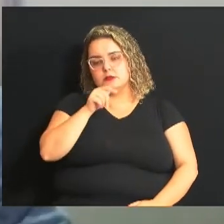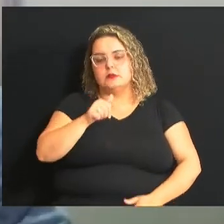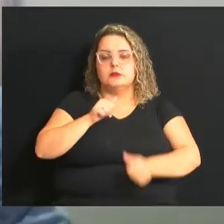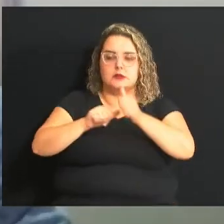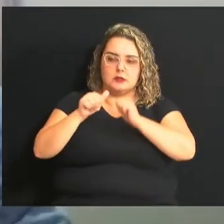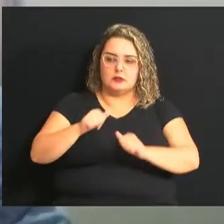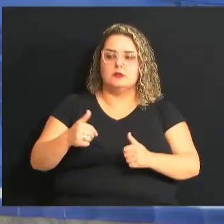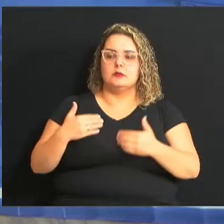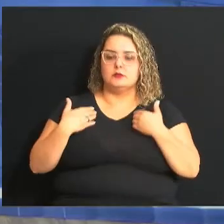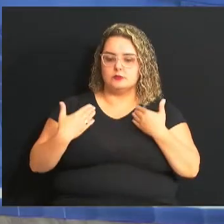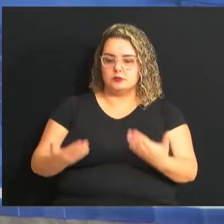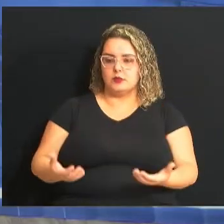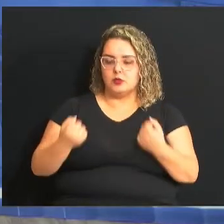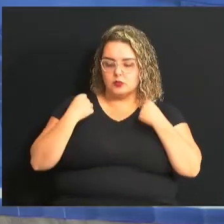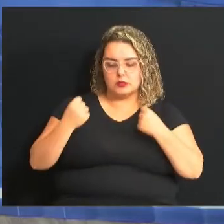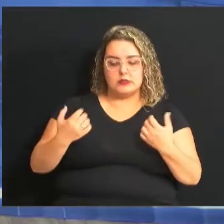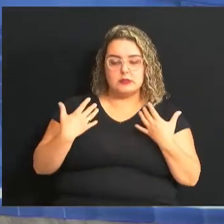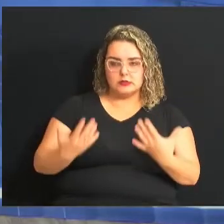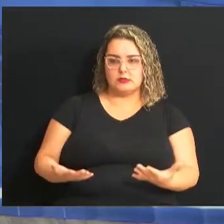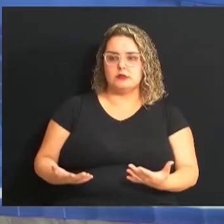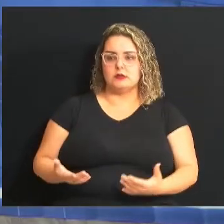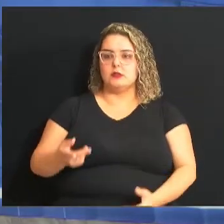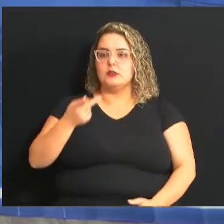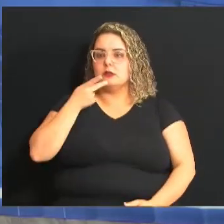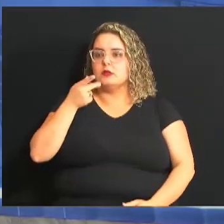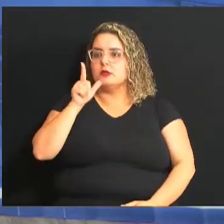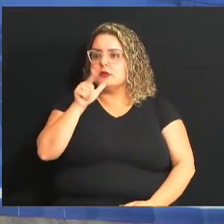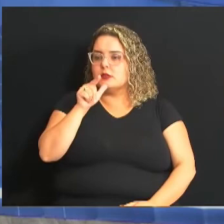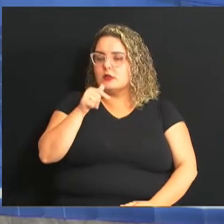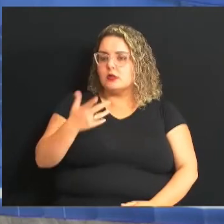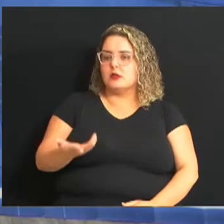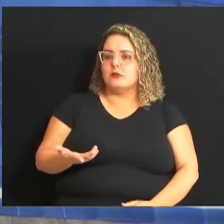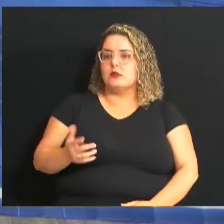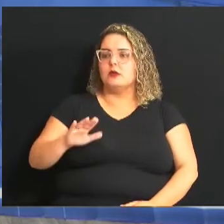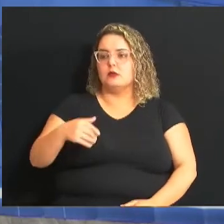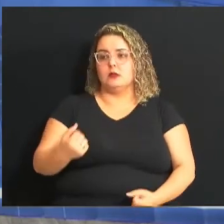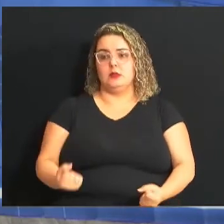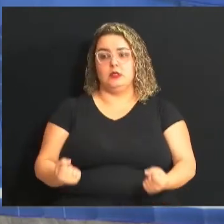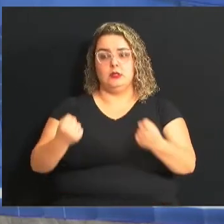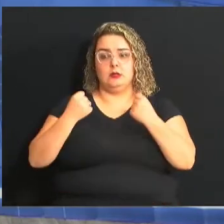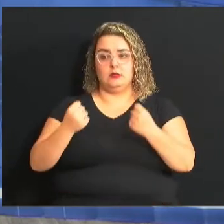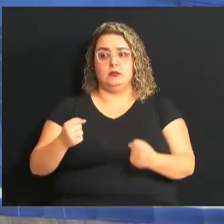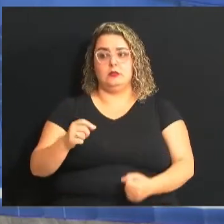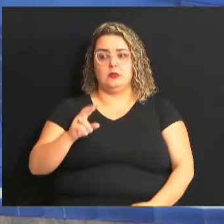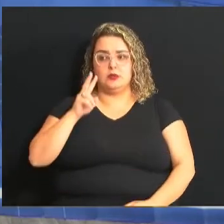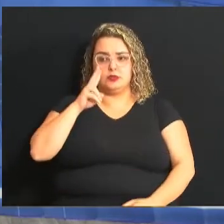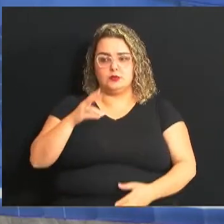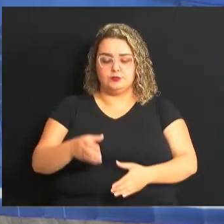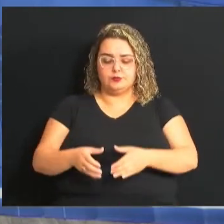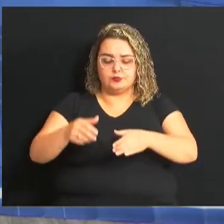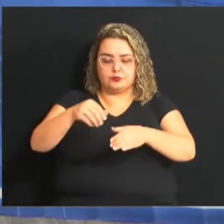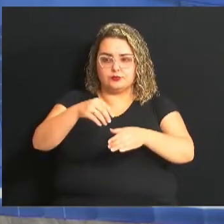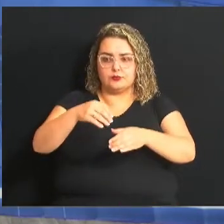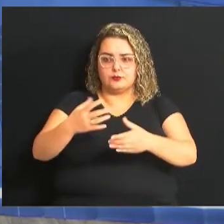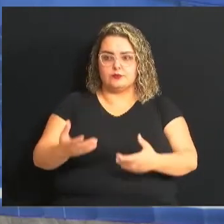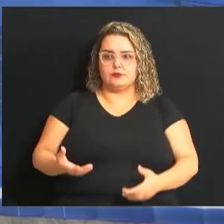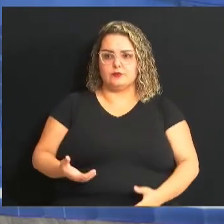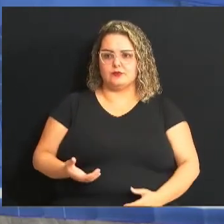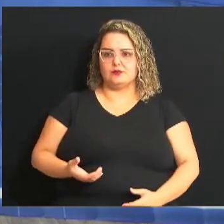Lucas, a gente citou como exemplo a água, mas quando a gente vai na academia, a gente vê aquelas garrafinhas, tem gente que está